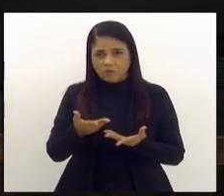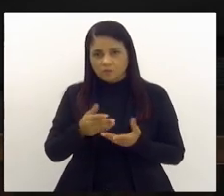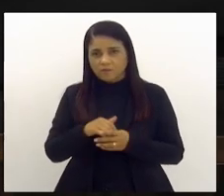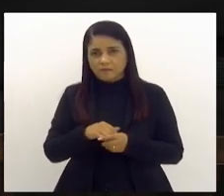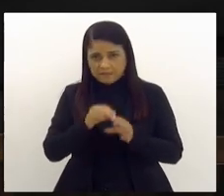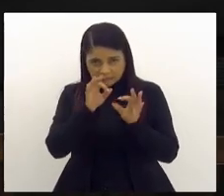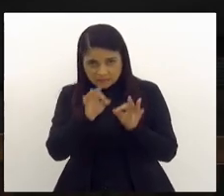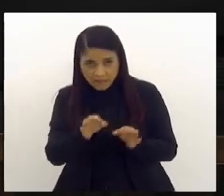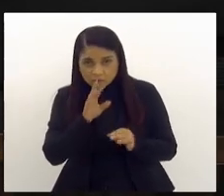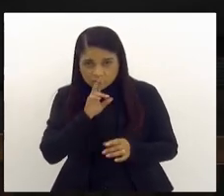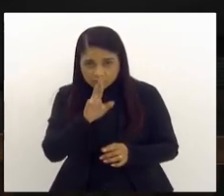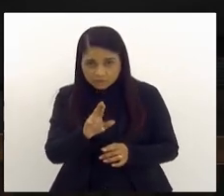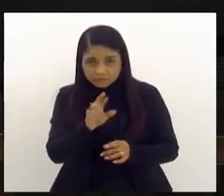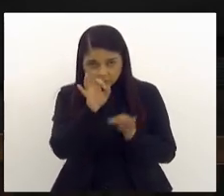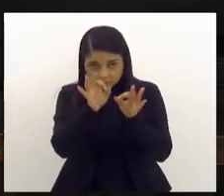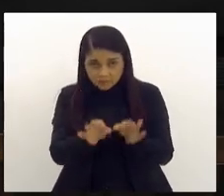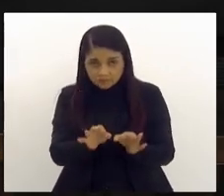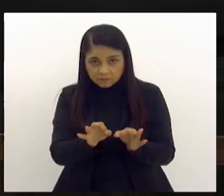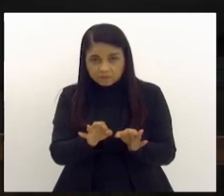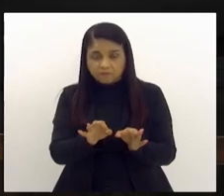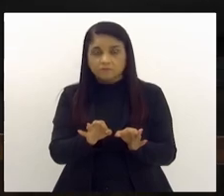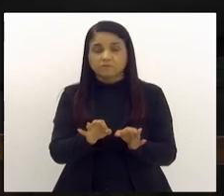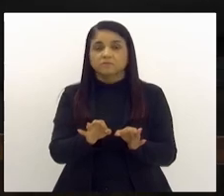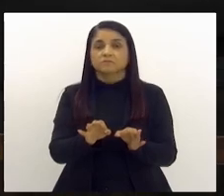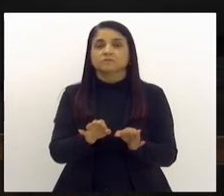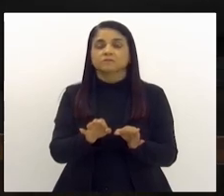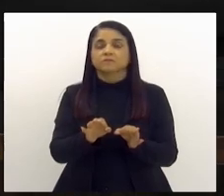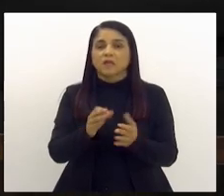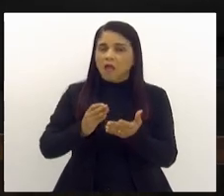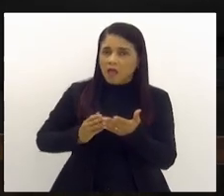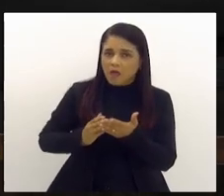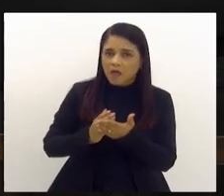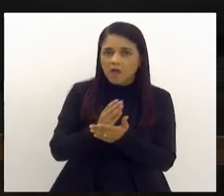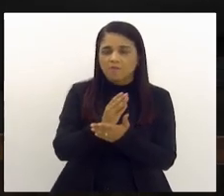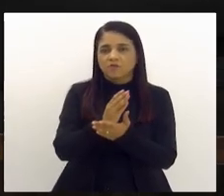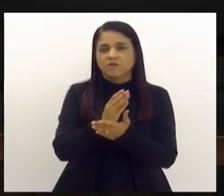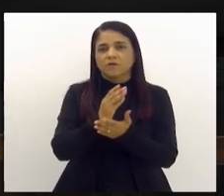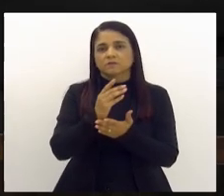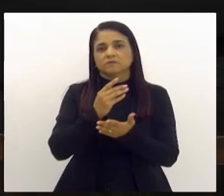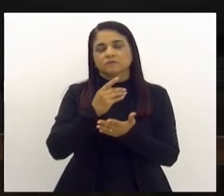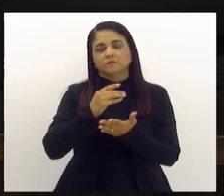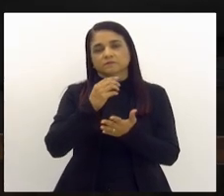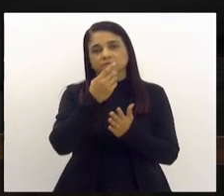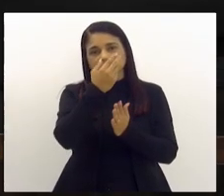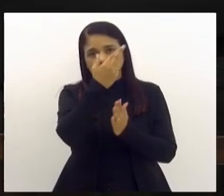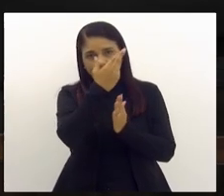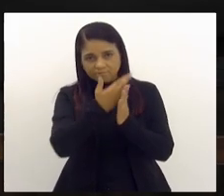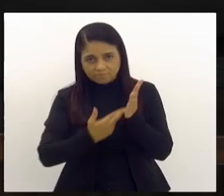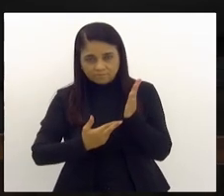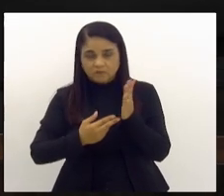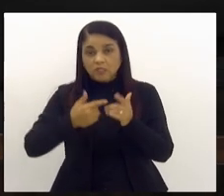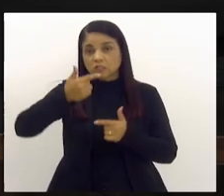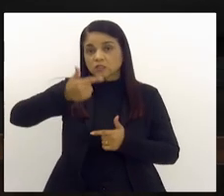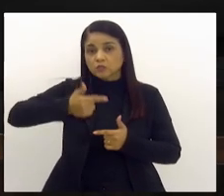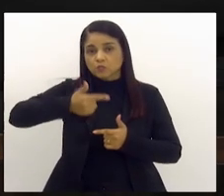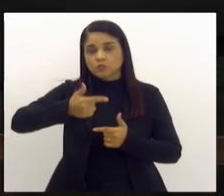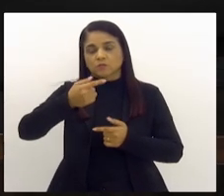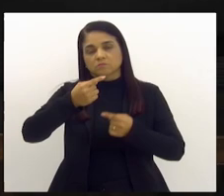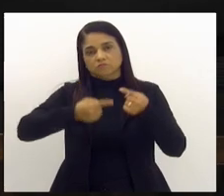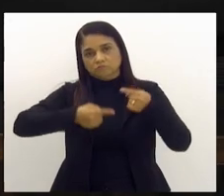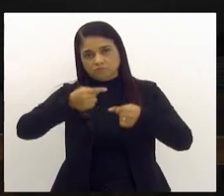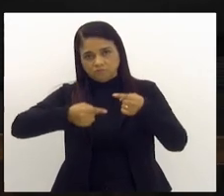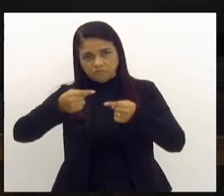Tá certo o resultado? Então, aprovado, vai a redação do vencido para a segunda discussão.